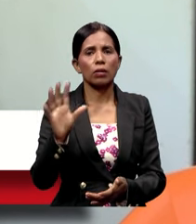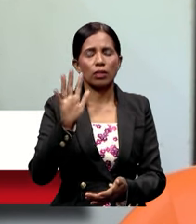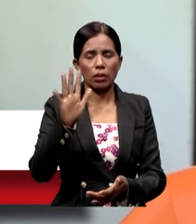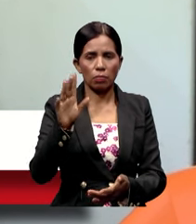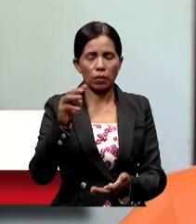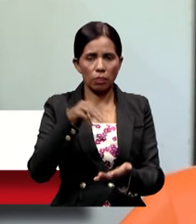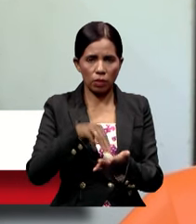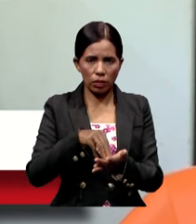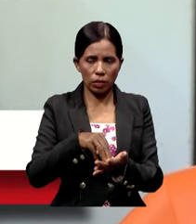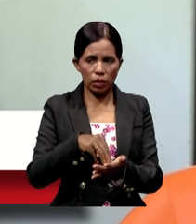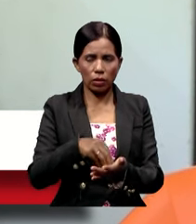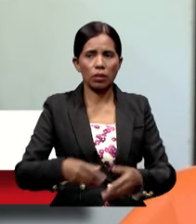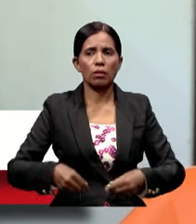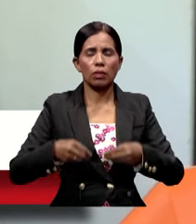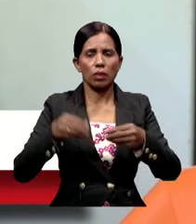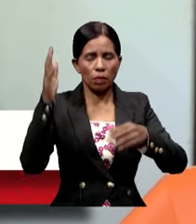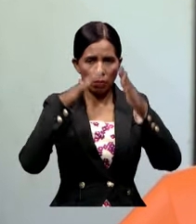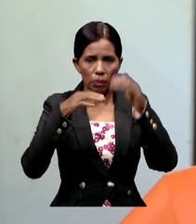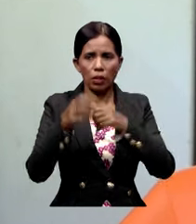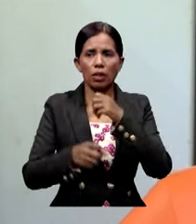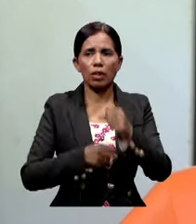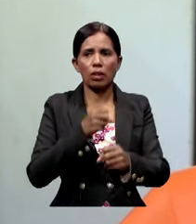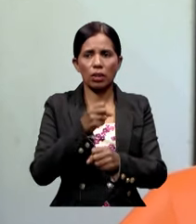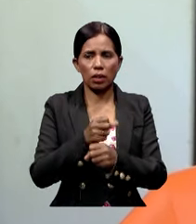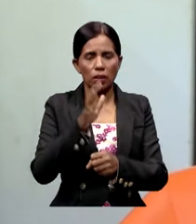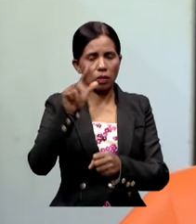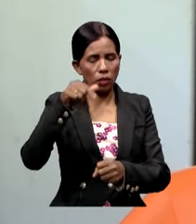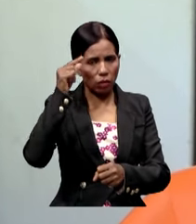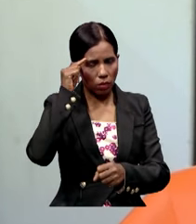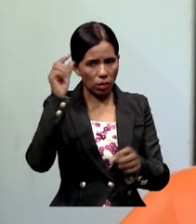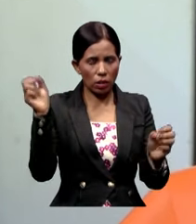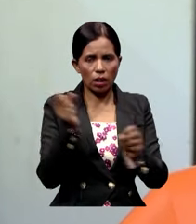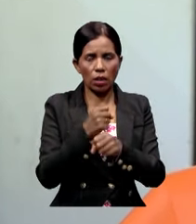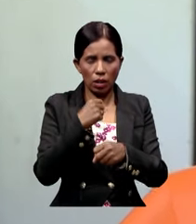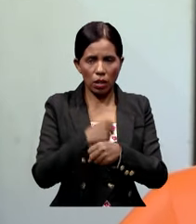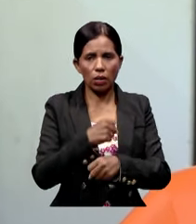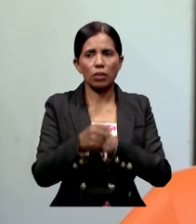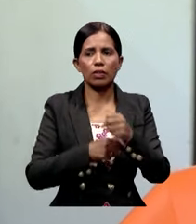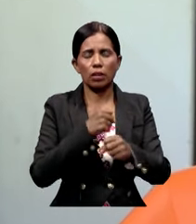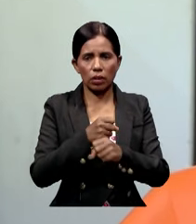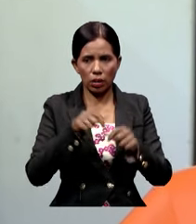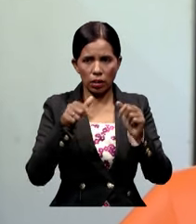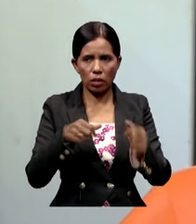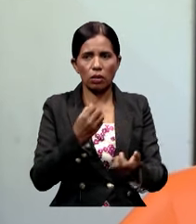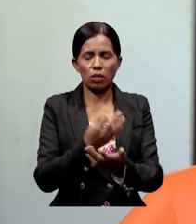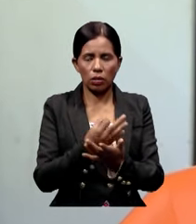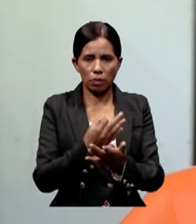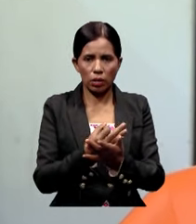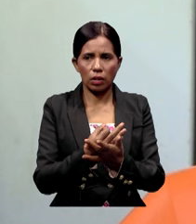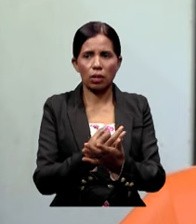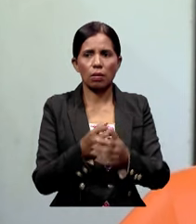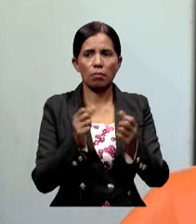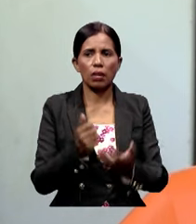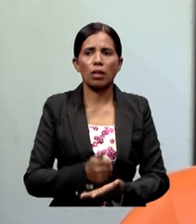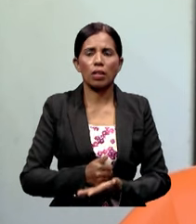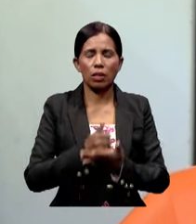fosse segmentos, o problema tinha Lima, né? O governo anterior lá consegue resolver. O orçamento era estável, né? Bele ajuda